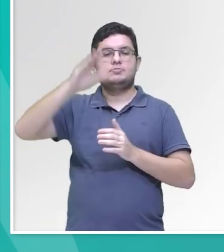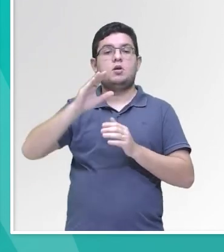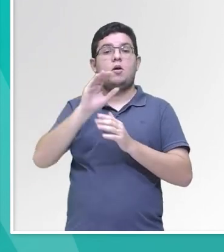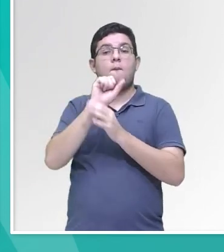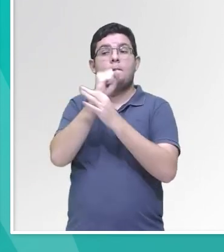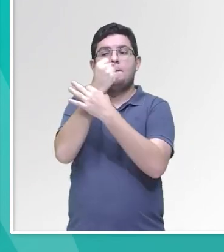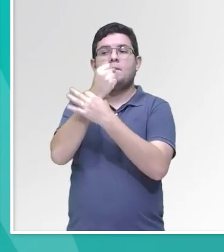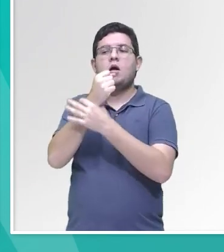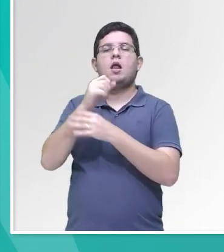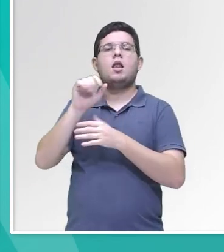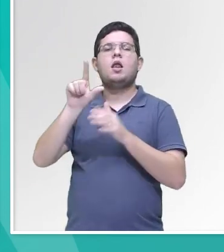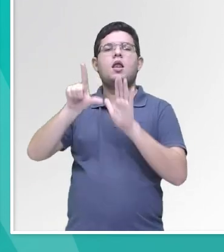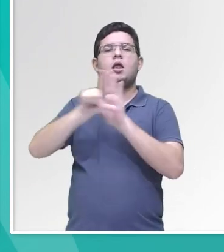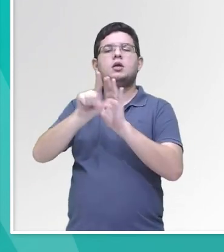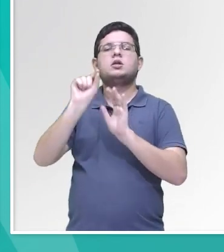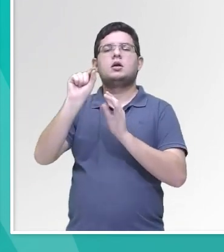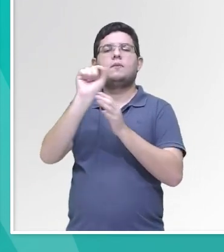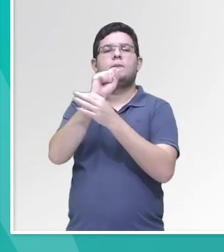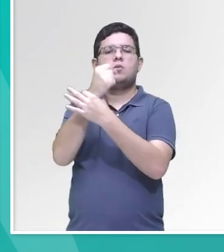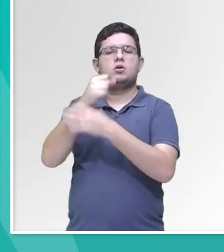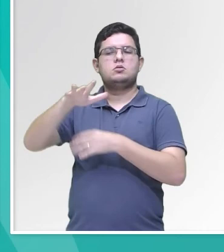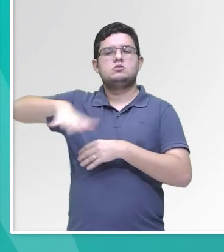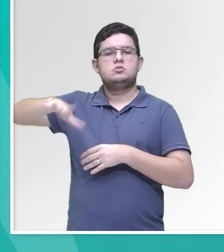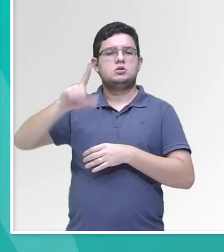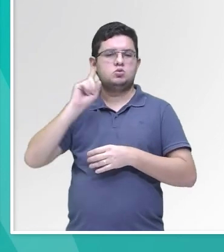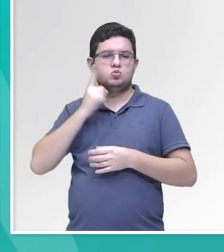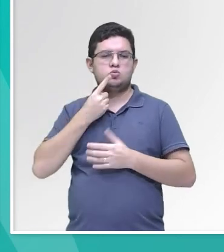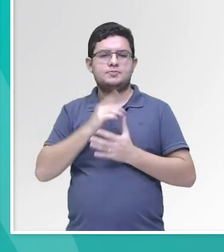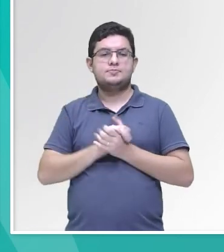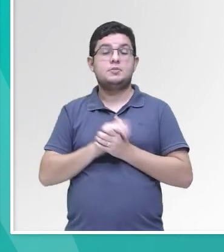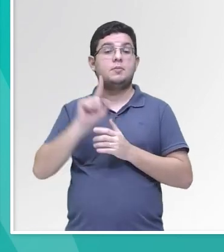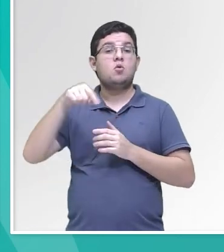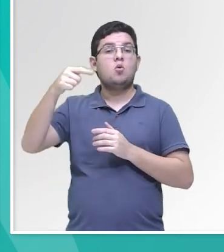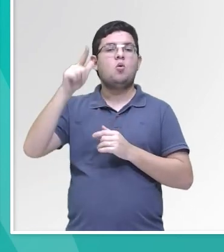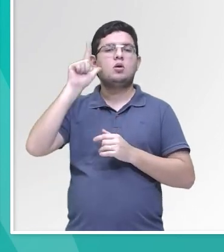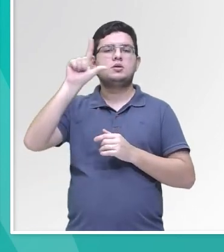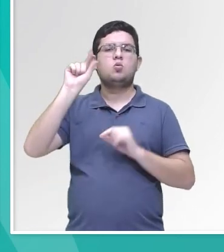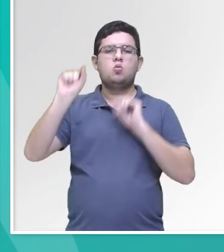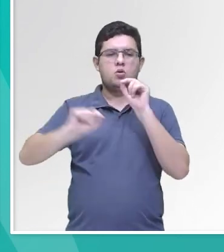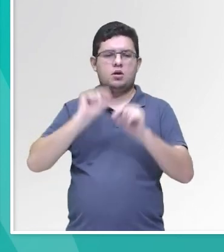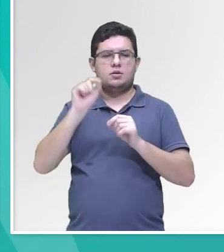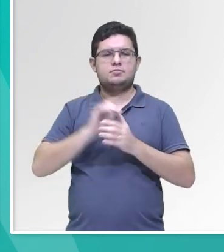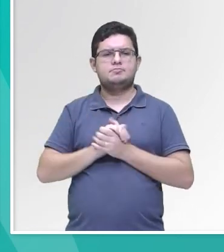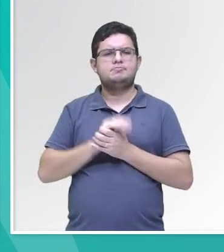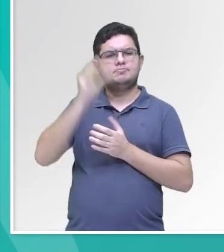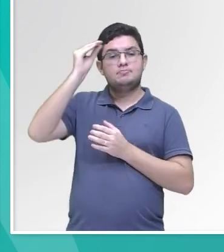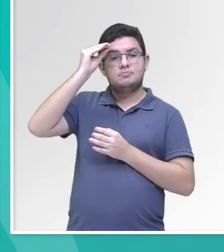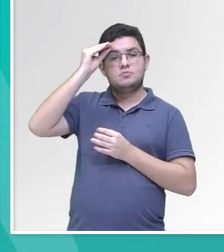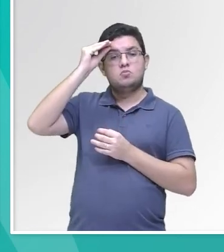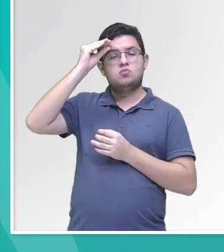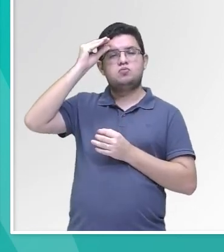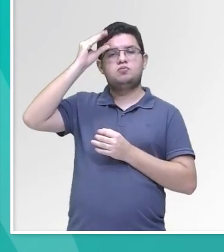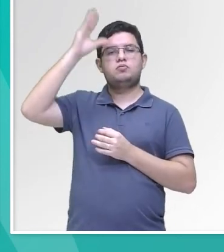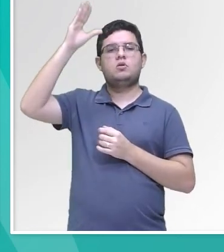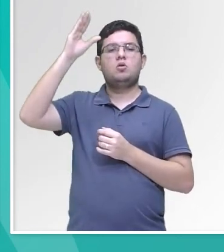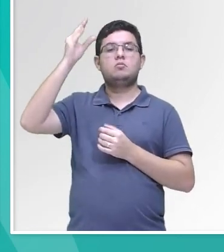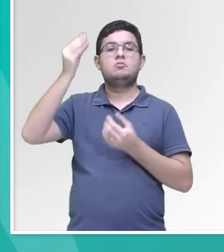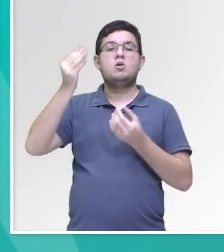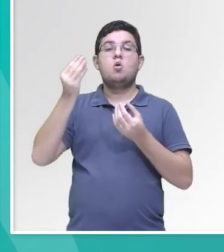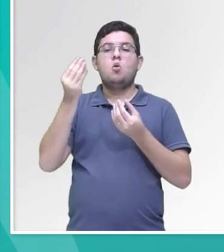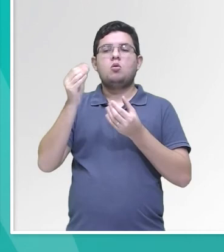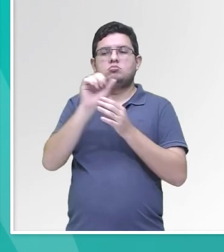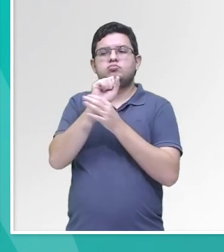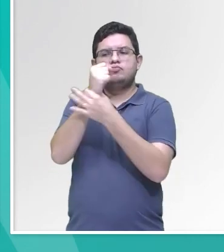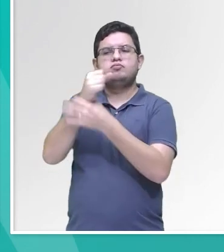essa camada. E qual o efeito disso? A partir da obtenção do saber, esse empenho seja fortalecido e, assim,